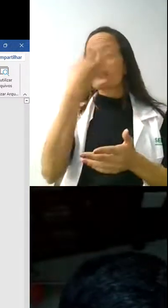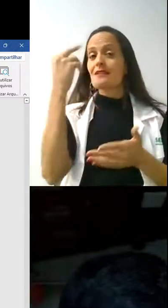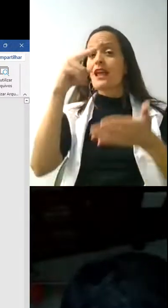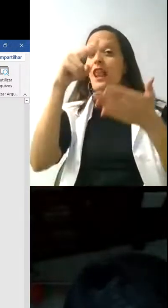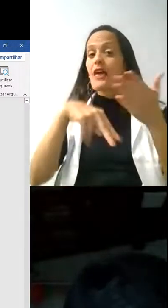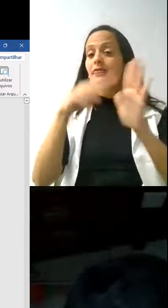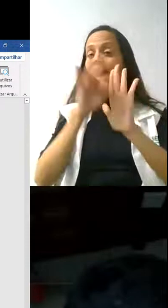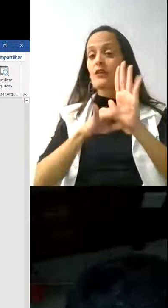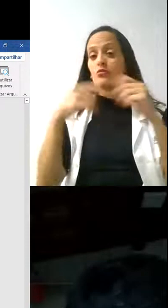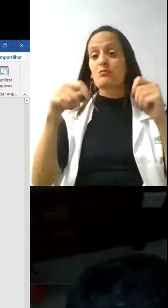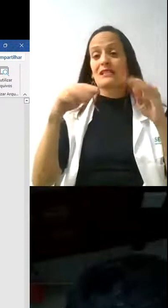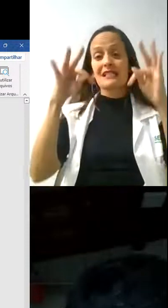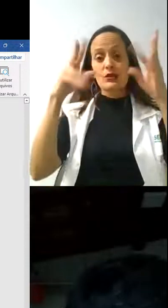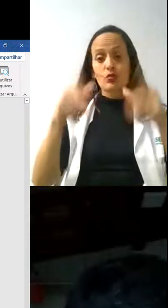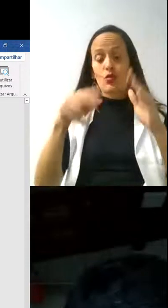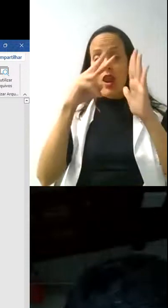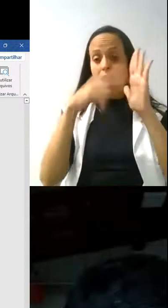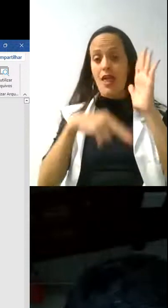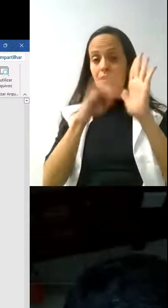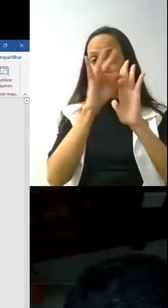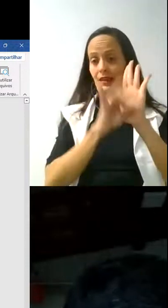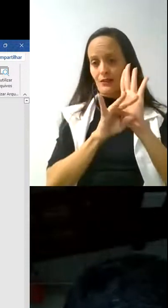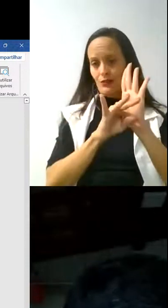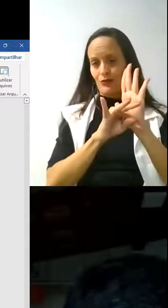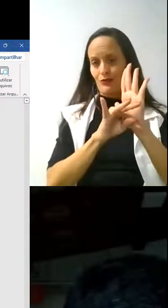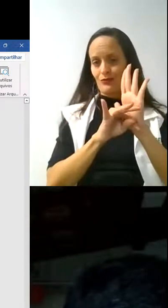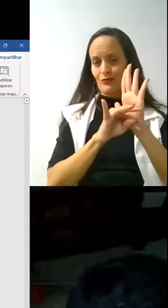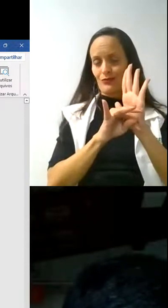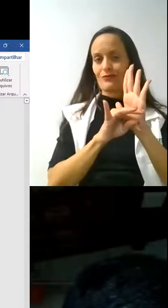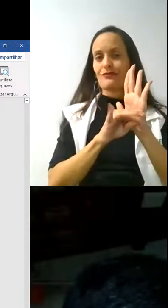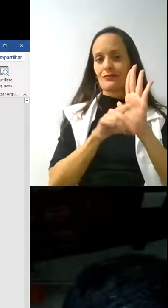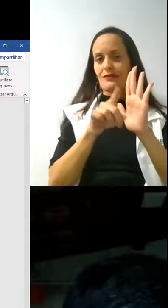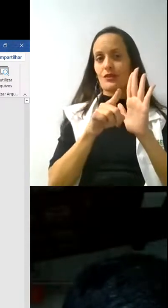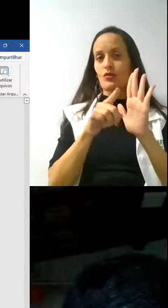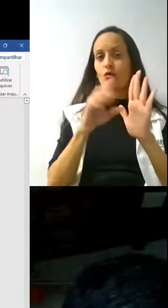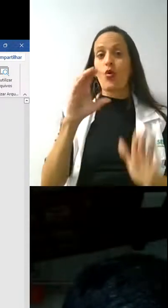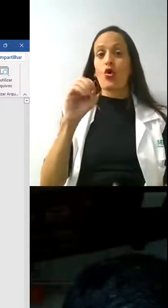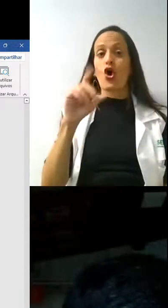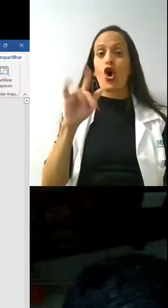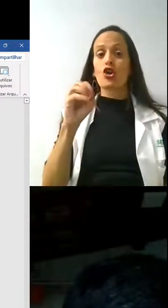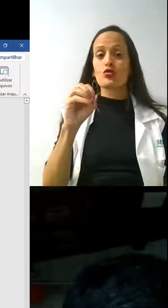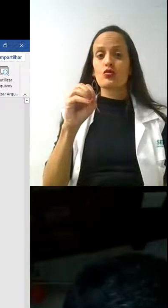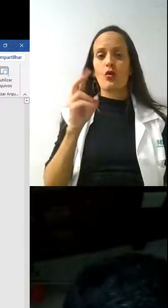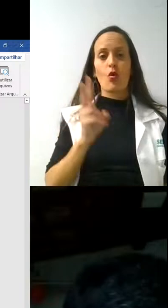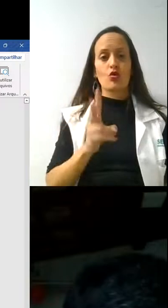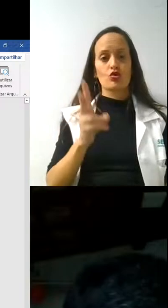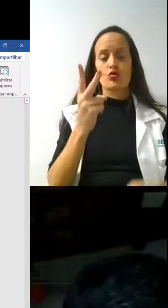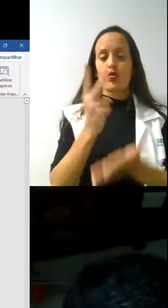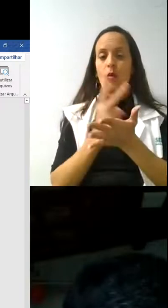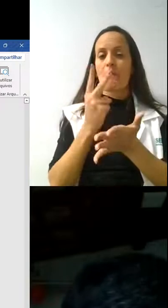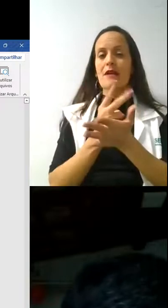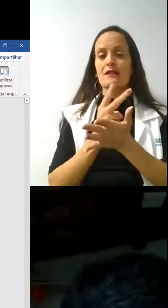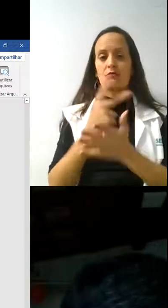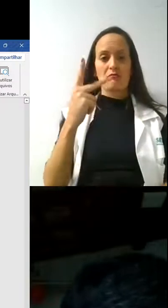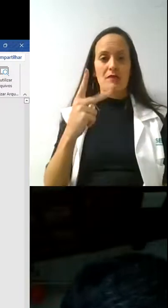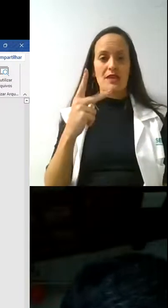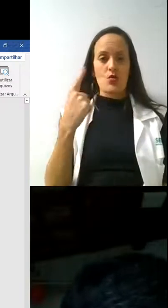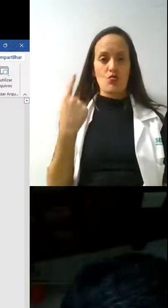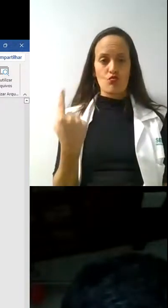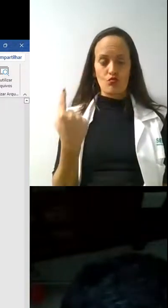número de poste é 18, só que o código dele é P13. O código continua o mesmo, né? P1.